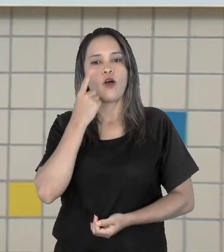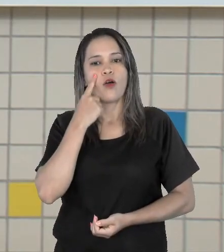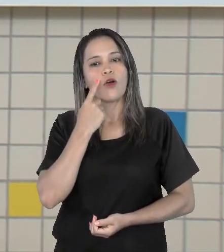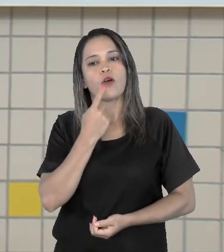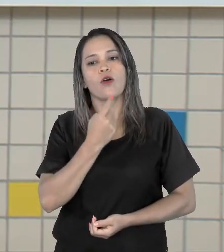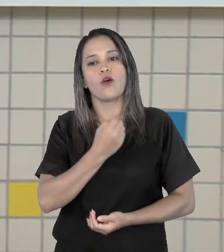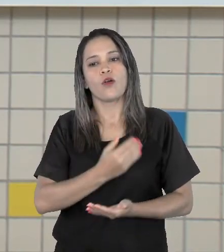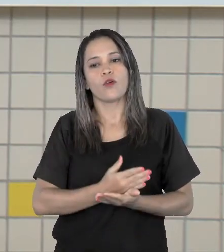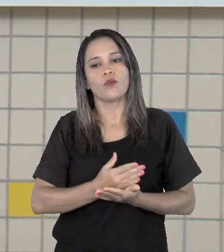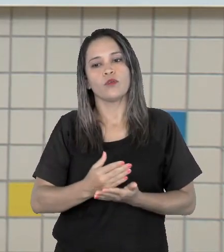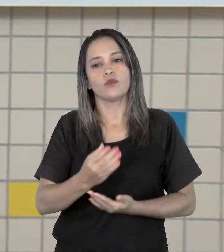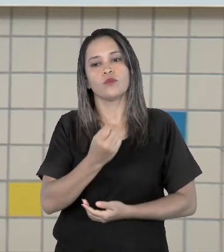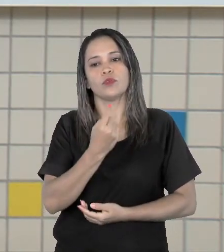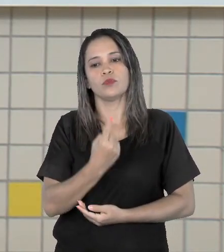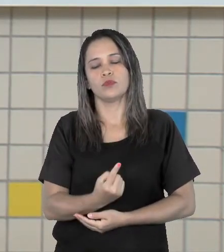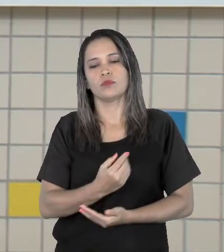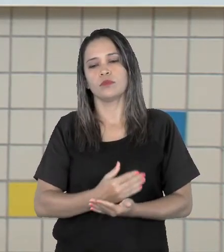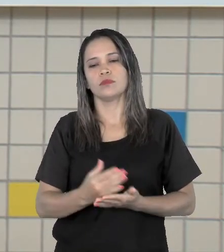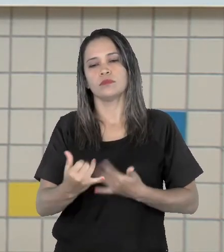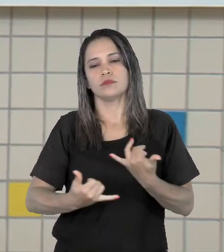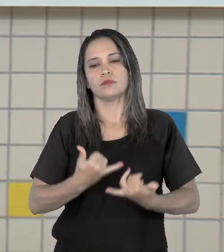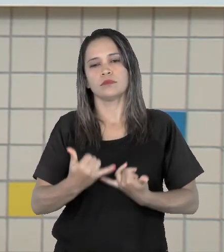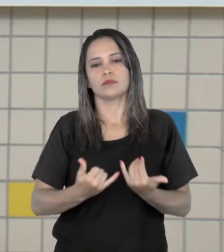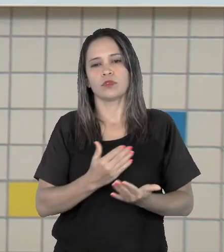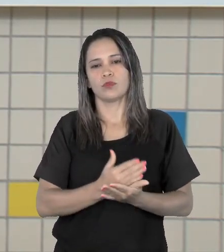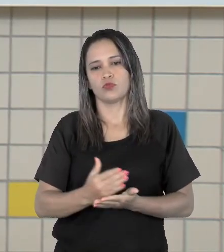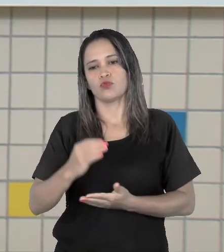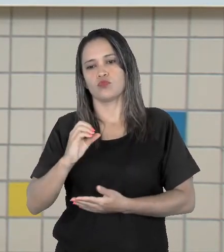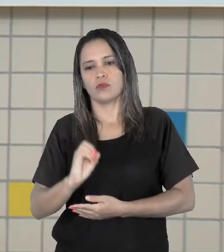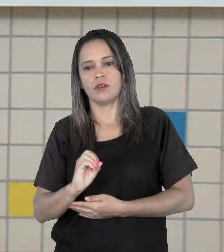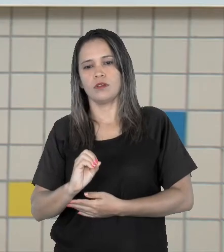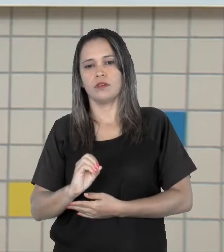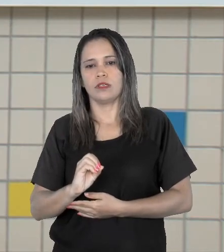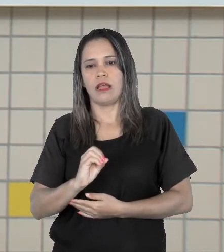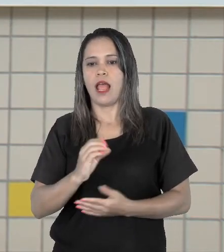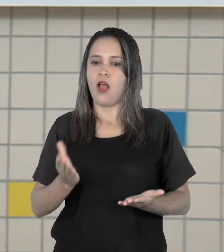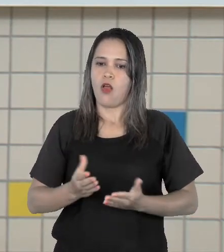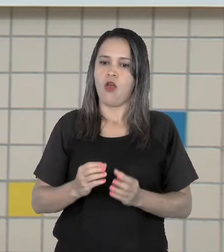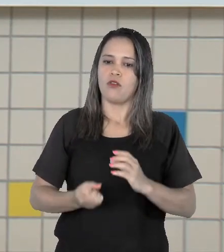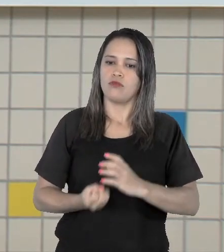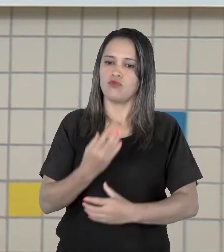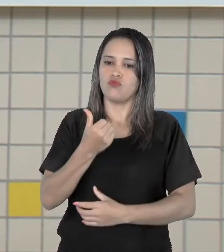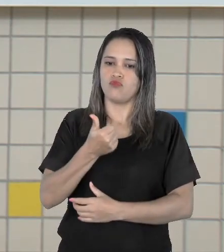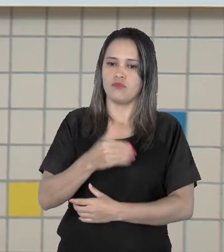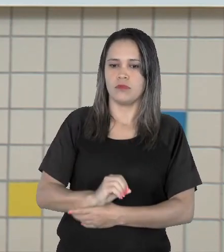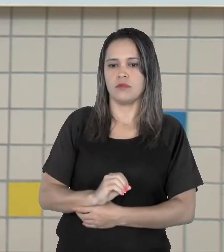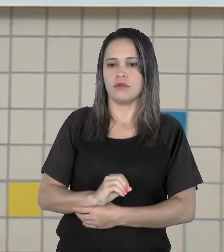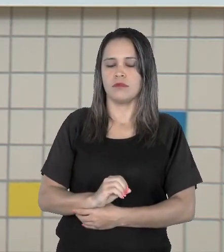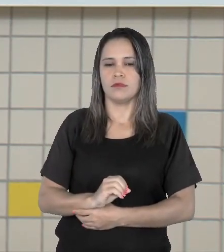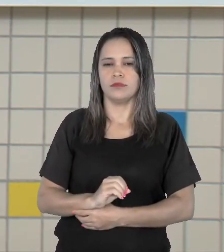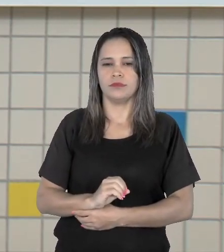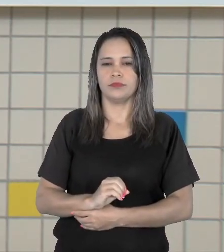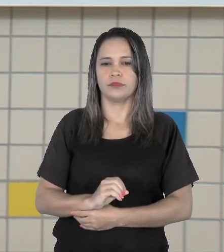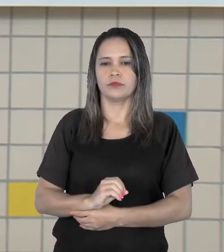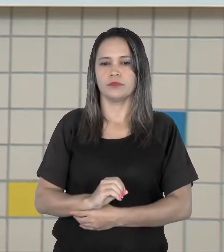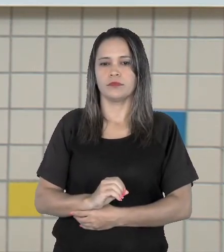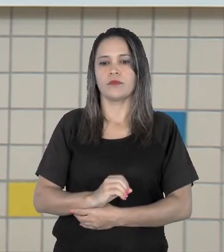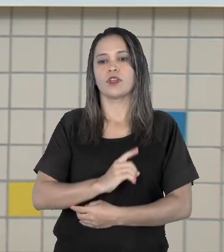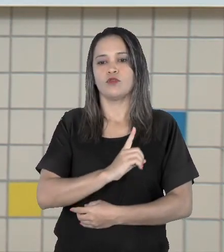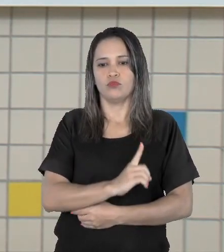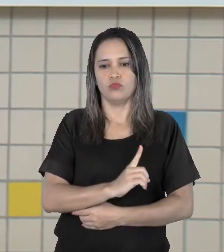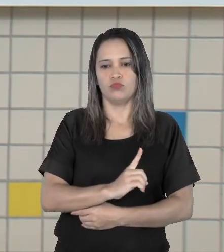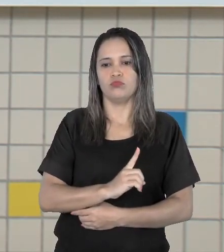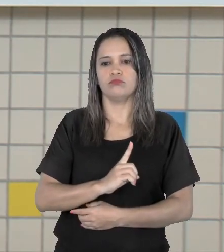começando a brincadeira. Começou formando com 0, aí fica 10. Com ele mesmo,